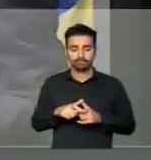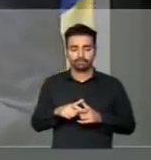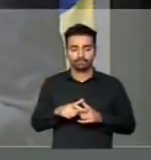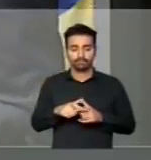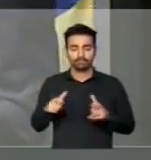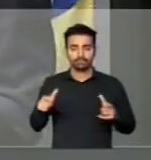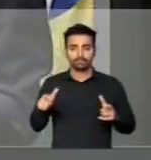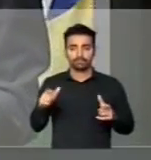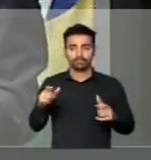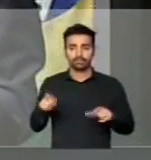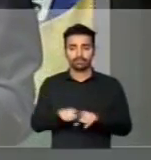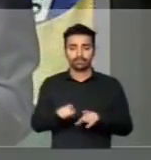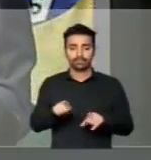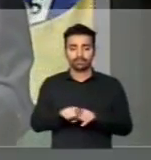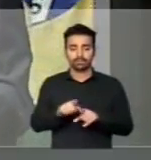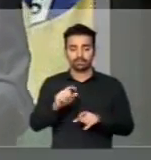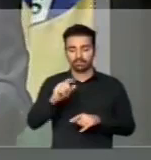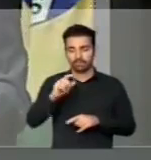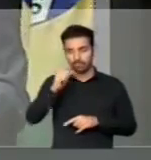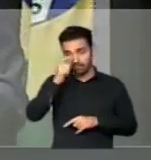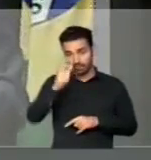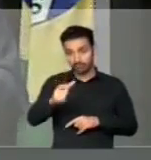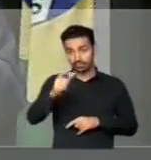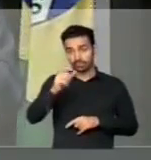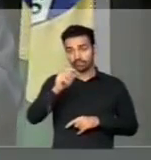representando também interesses próprios.